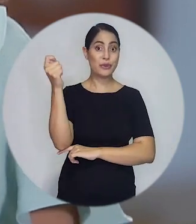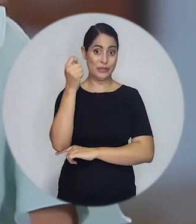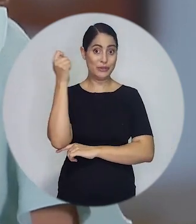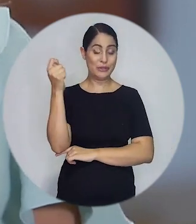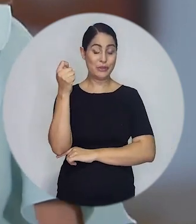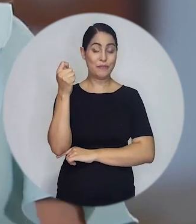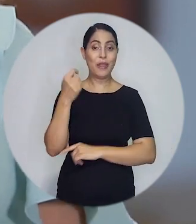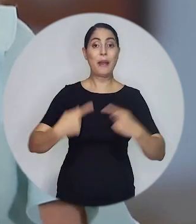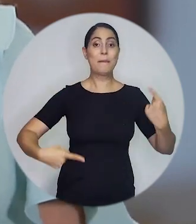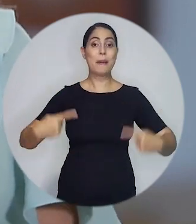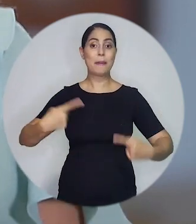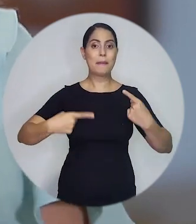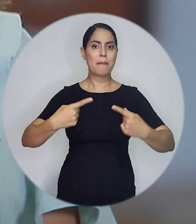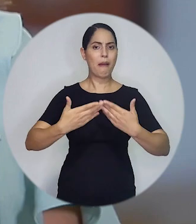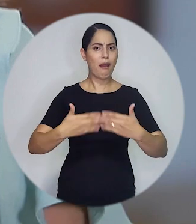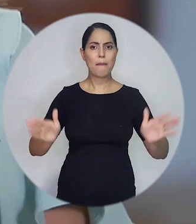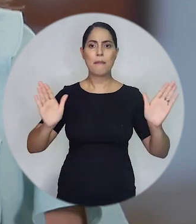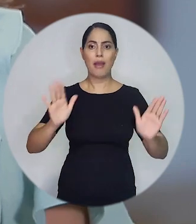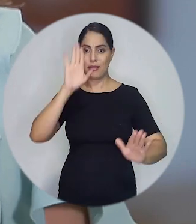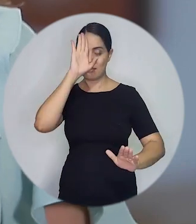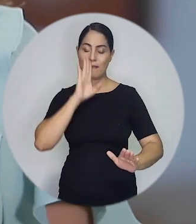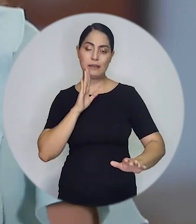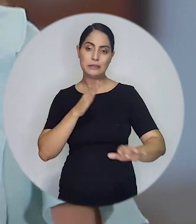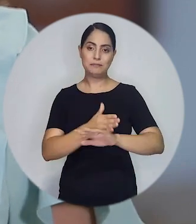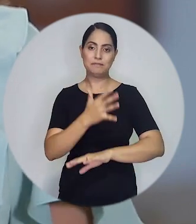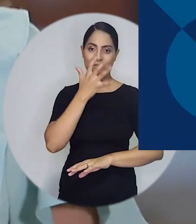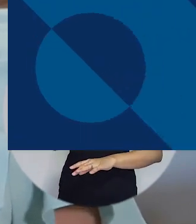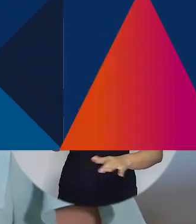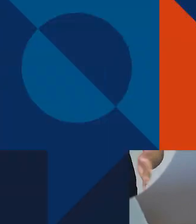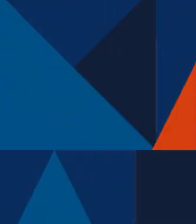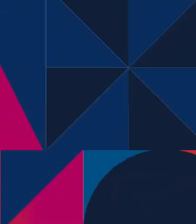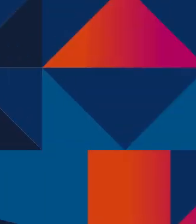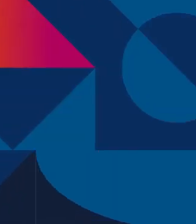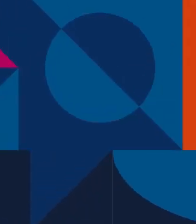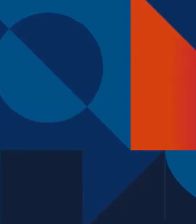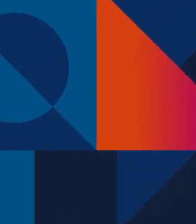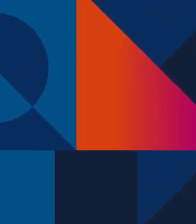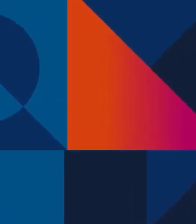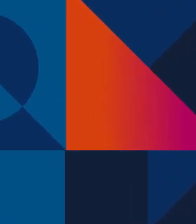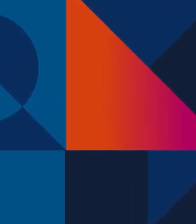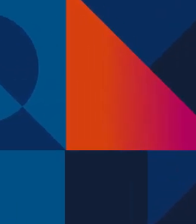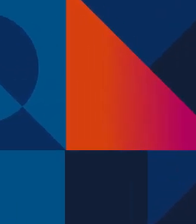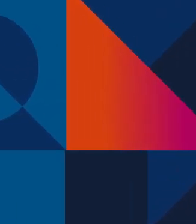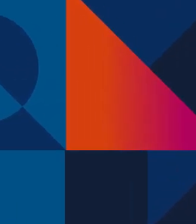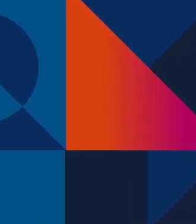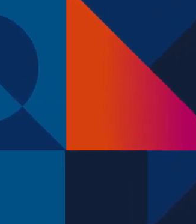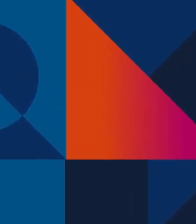Rio Grande do Sul. O debate foi aberto e gratuito. Acompanhe.